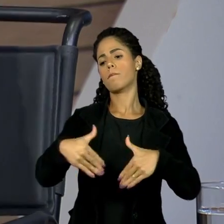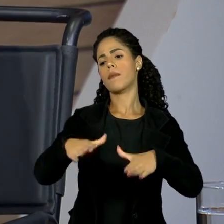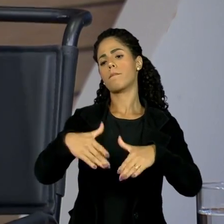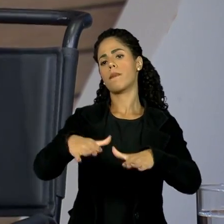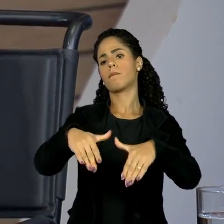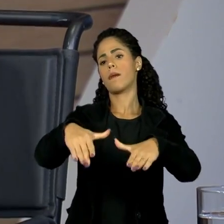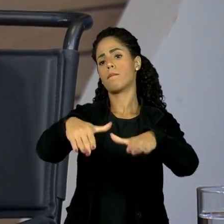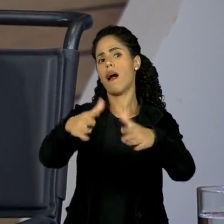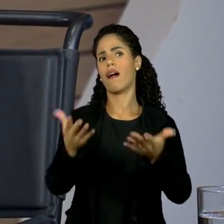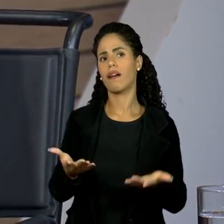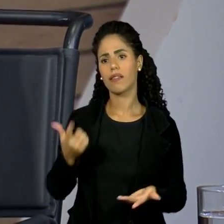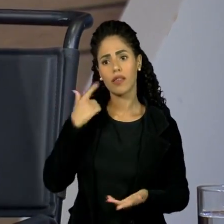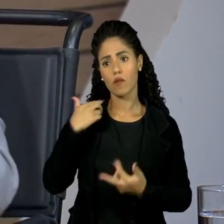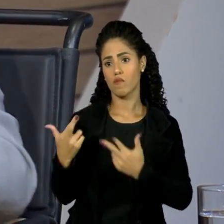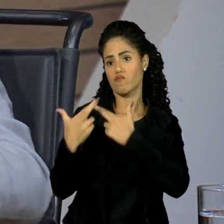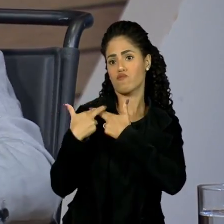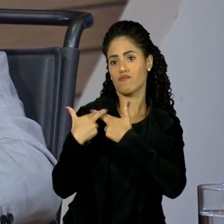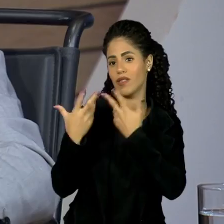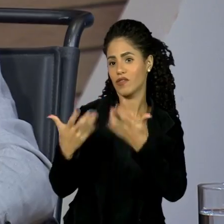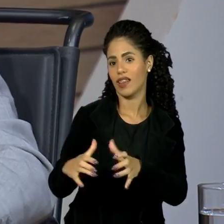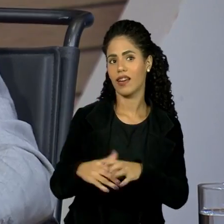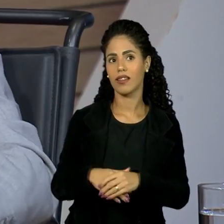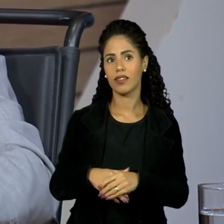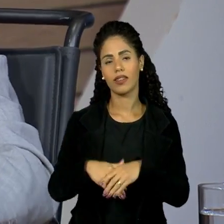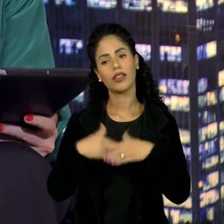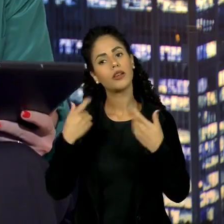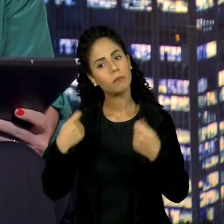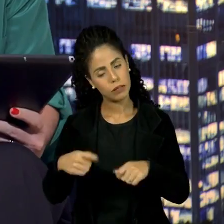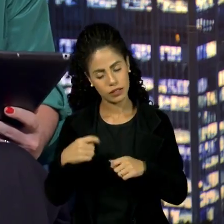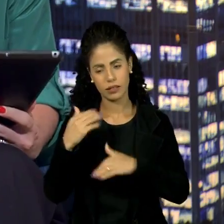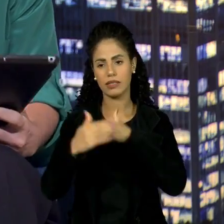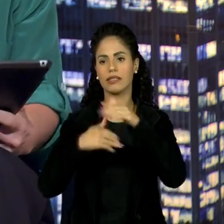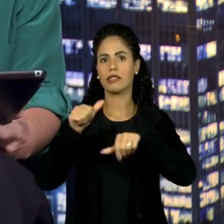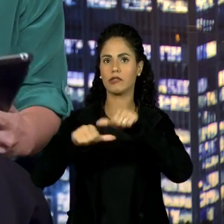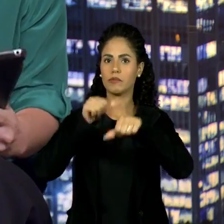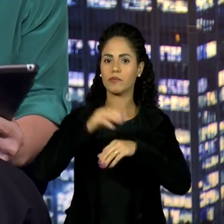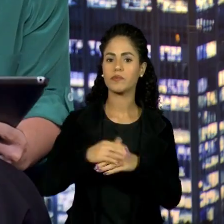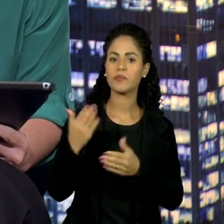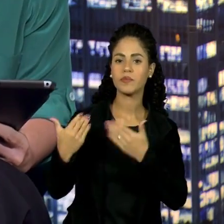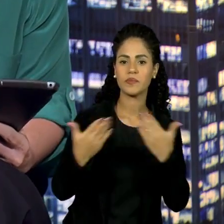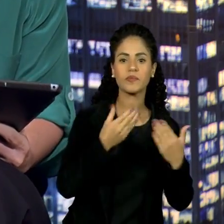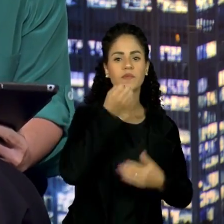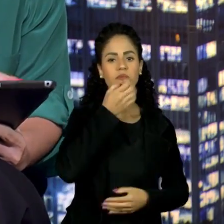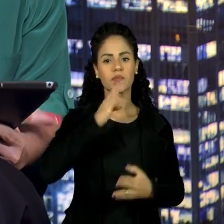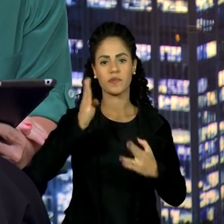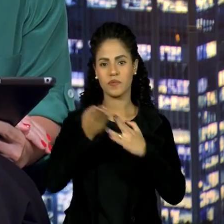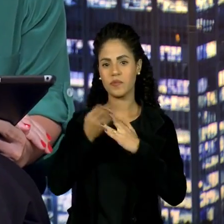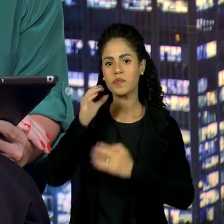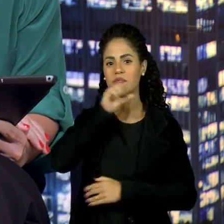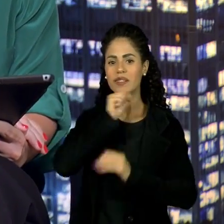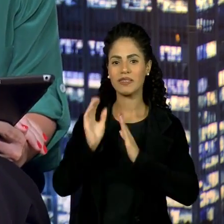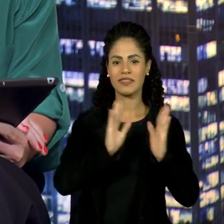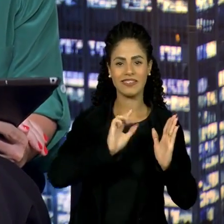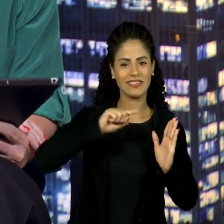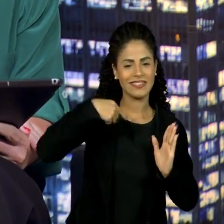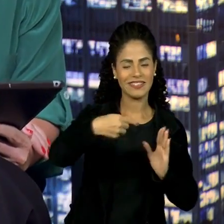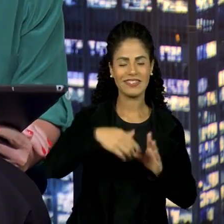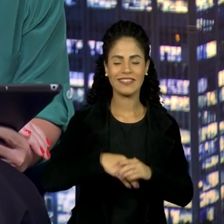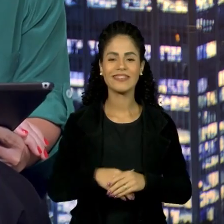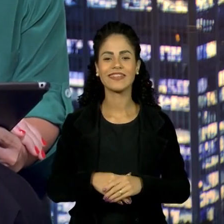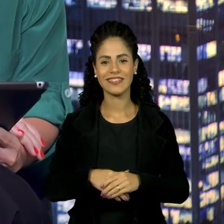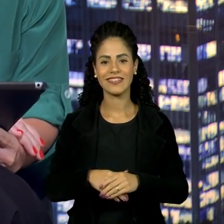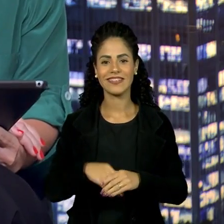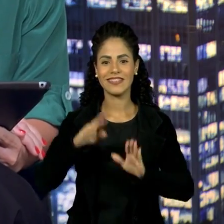né? se dar conta. Vai ter que ter uma revolução. O papo tá bom, mas a gente vai para um rápido intervalo e volta daqui a